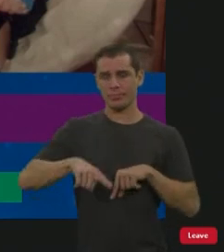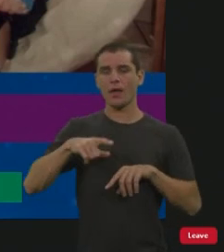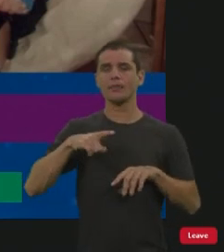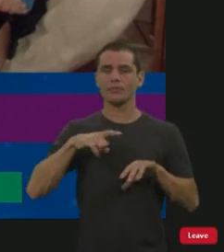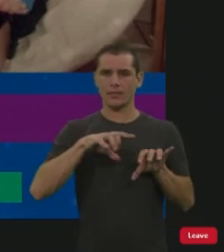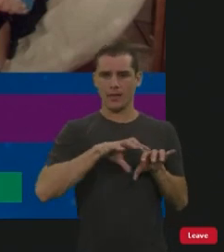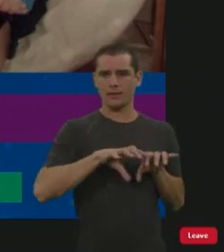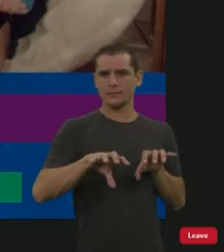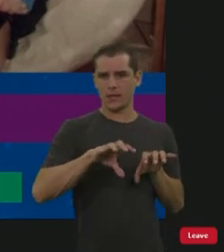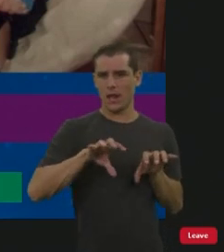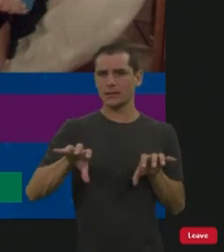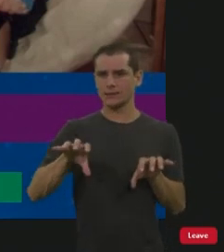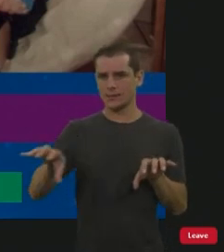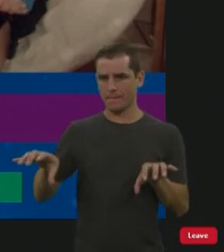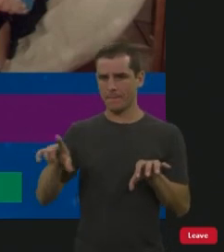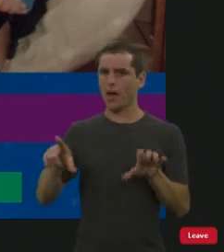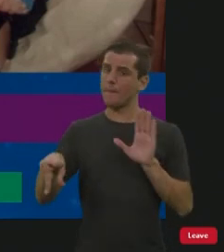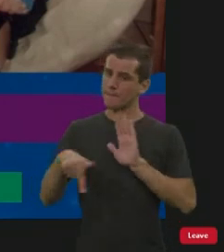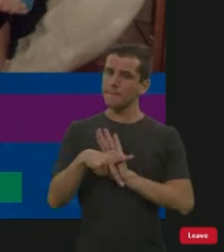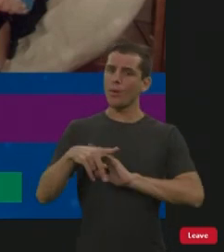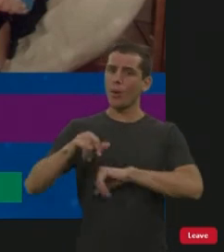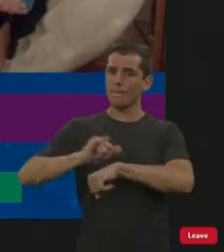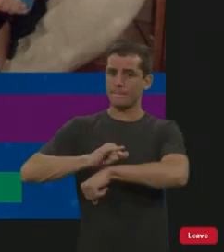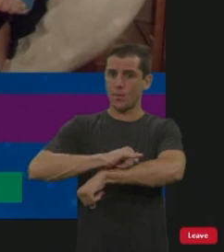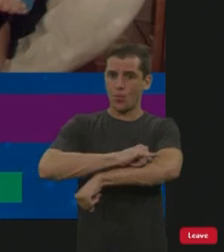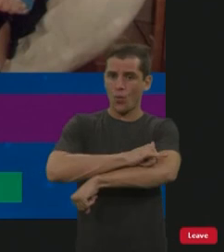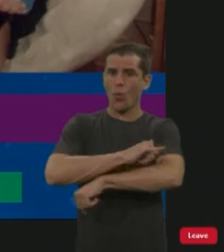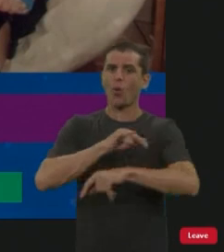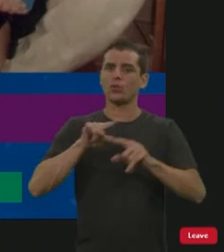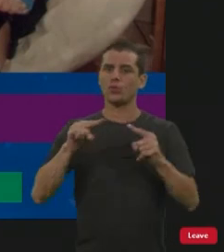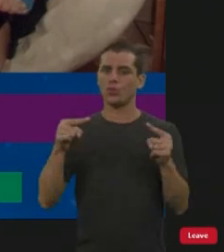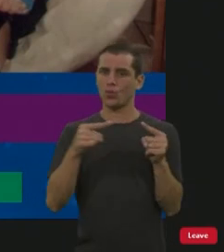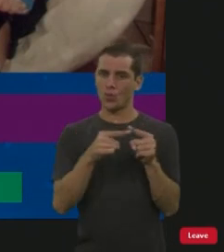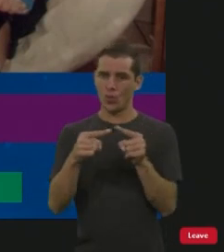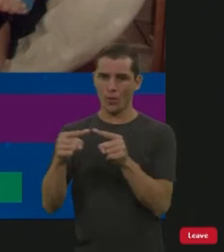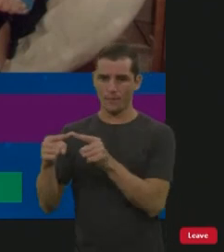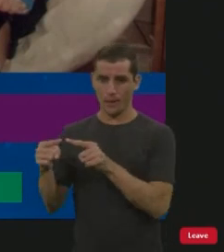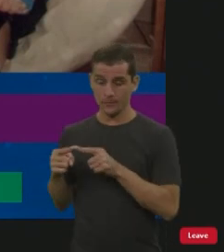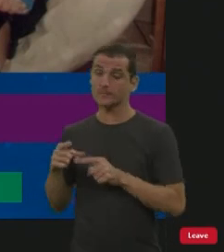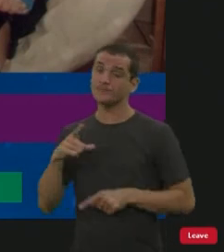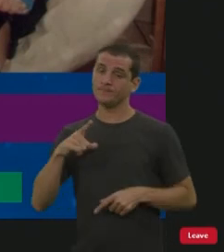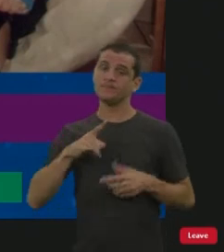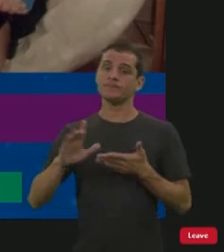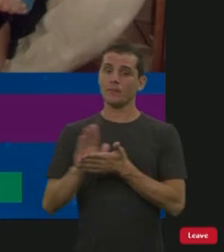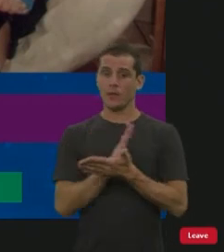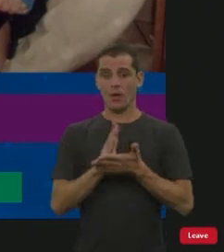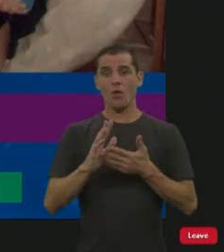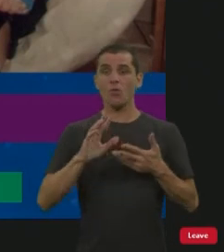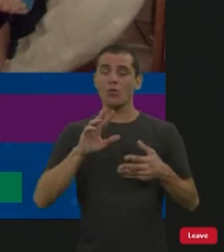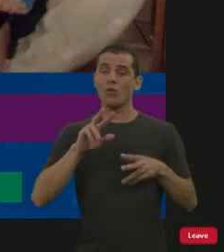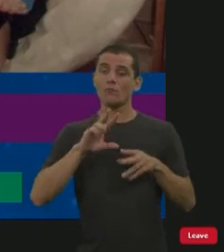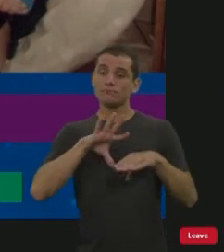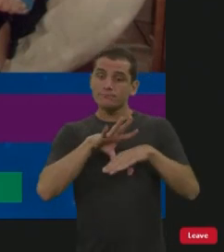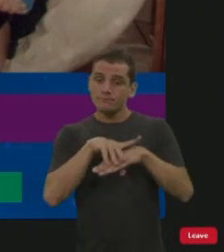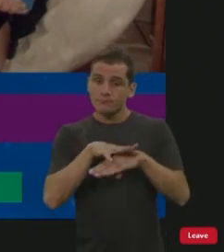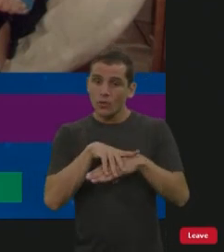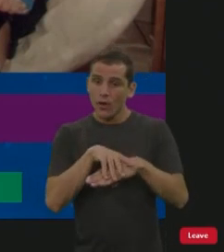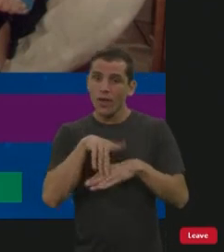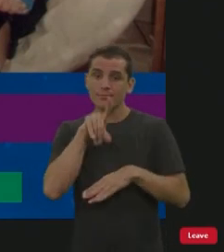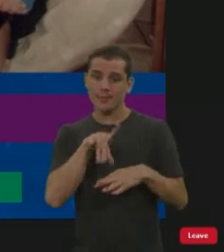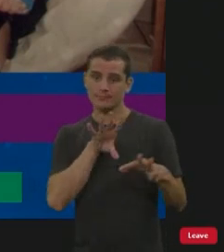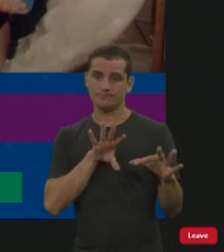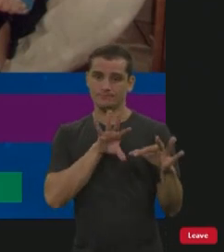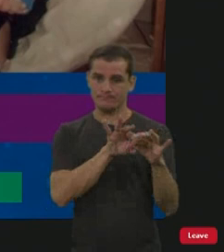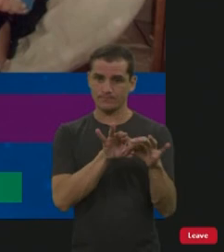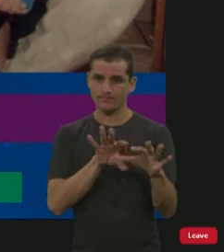cada tamanho de gordura, e a gente tem doenças relacionadas a cada um desse tipo